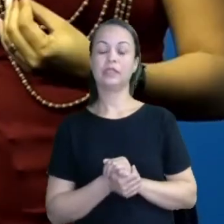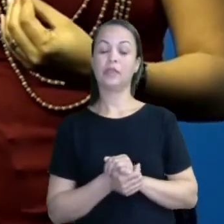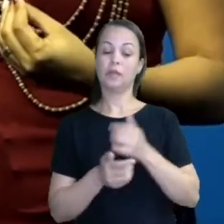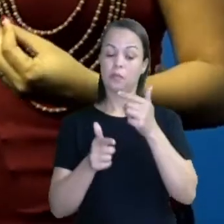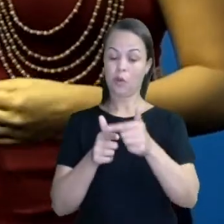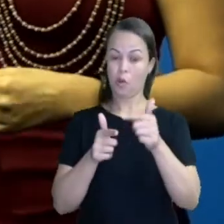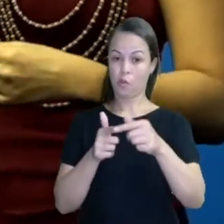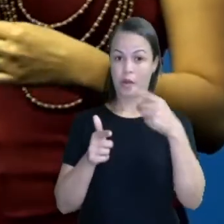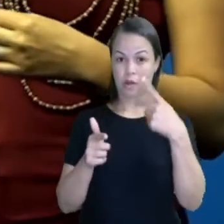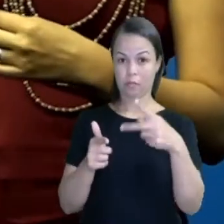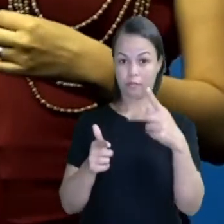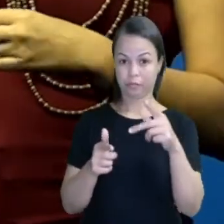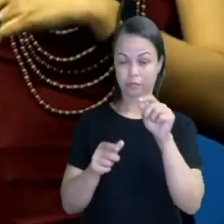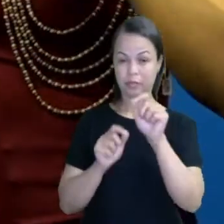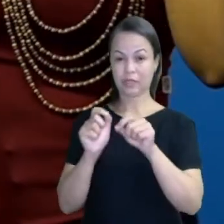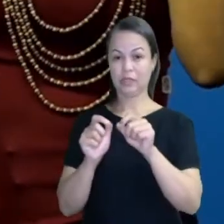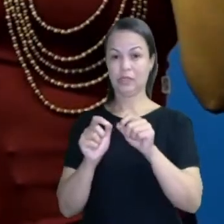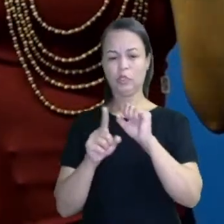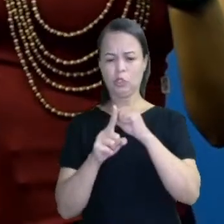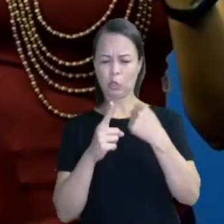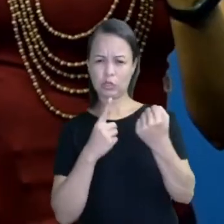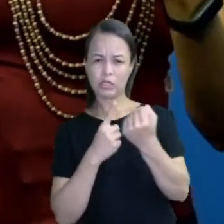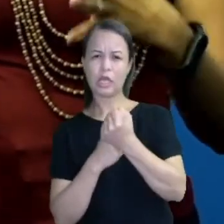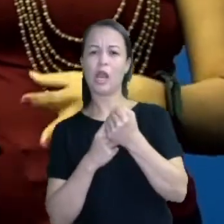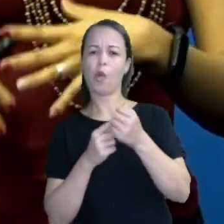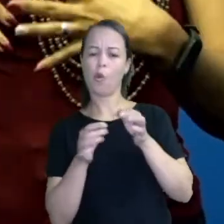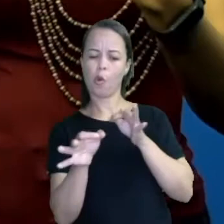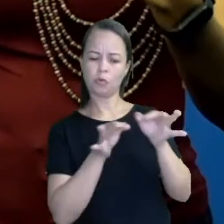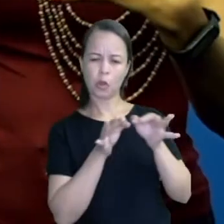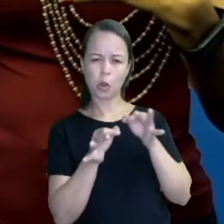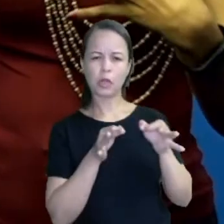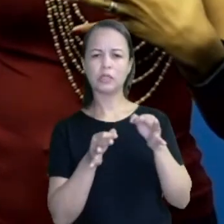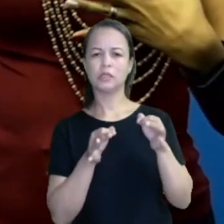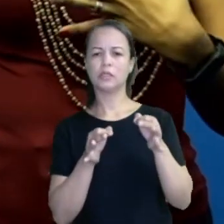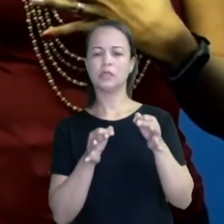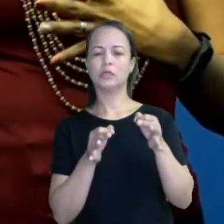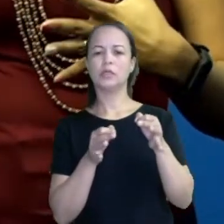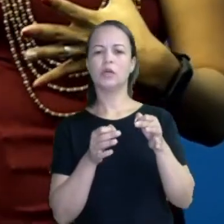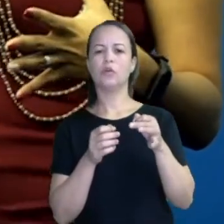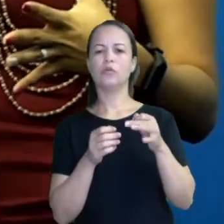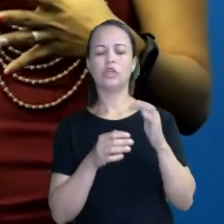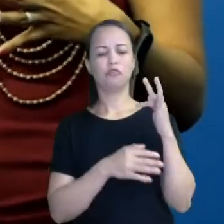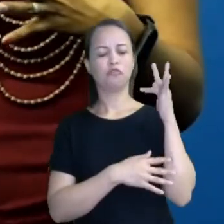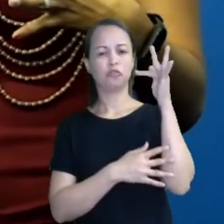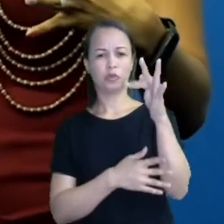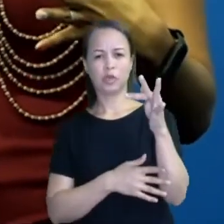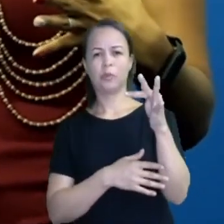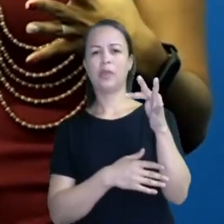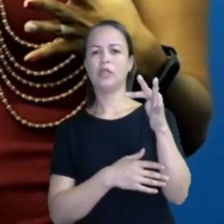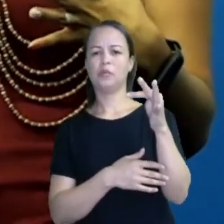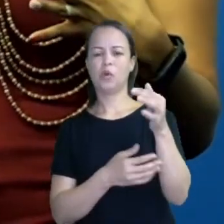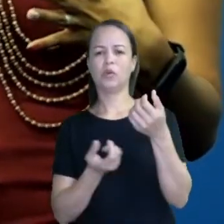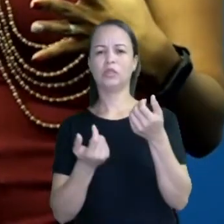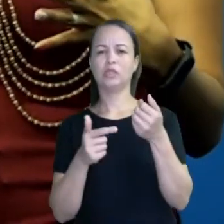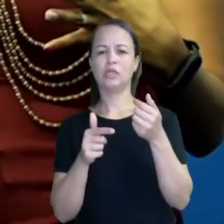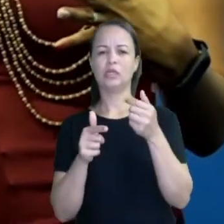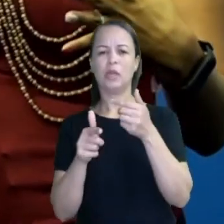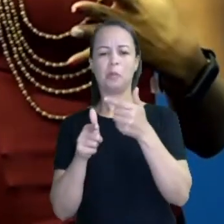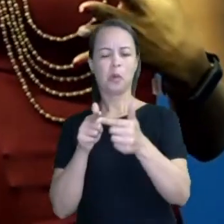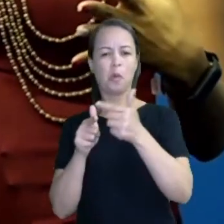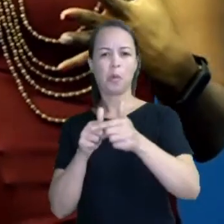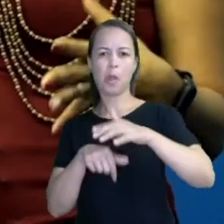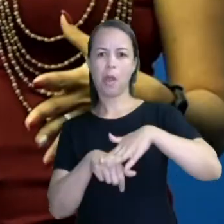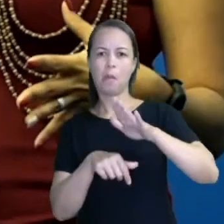Problemas esses, tanto social como de infraestrutura, que futuramente pode trazer problemas maiores para o seu